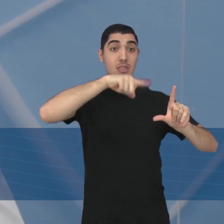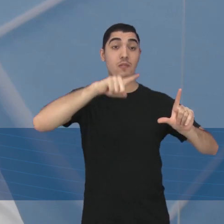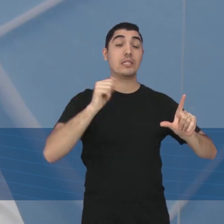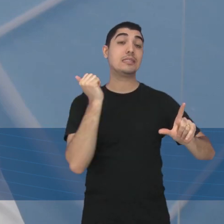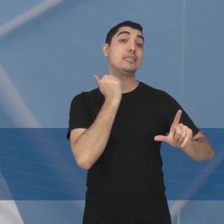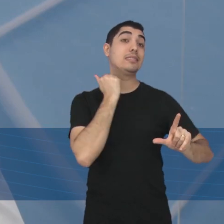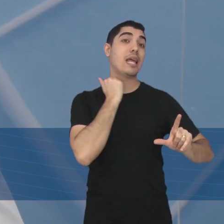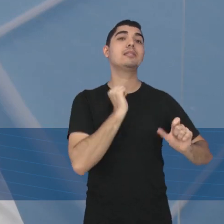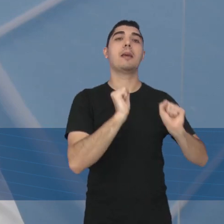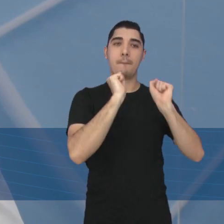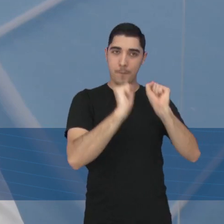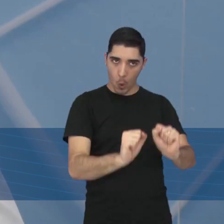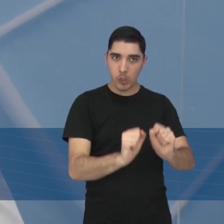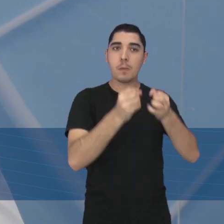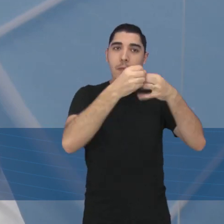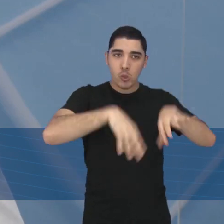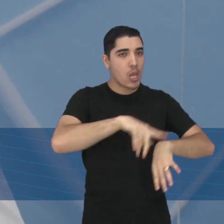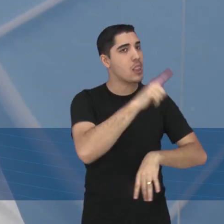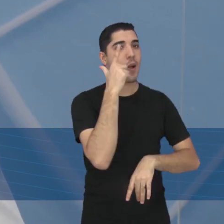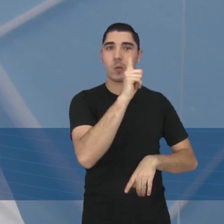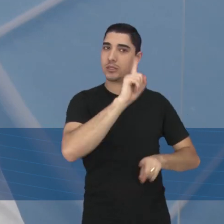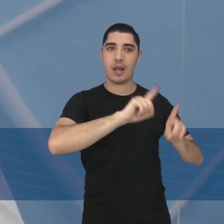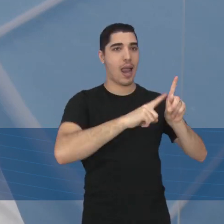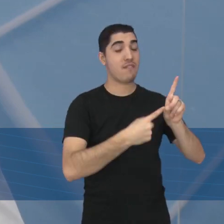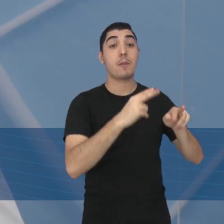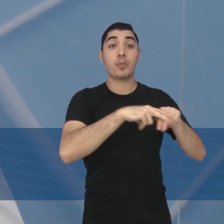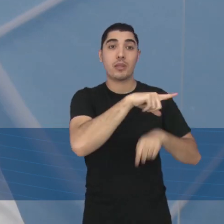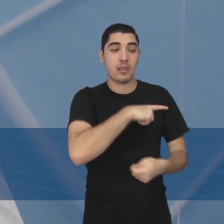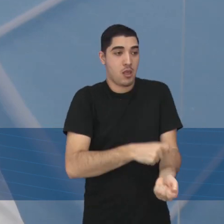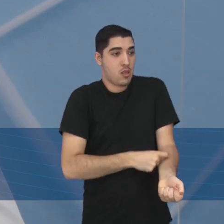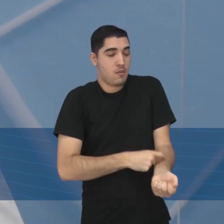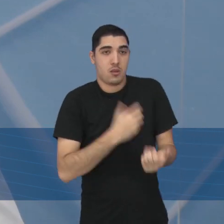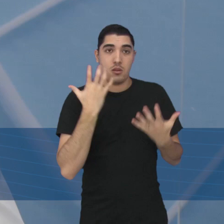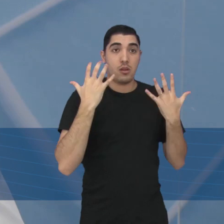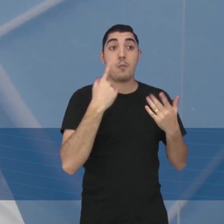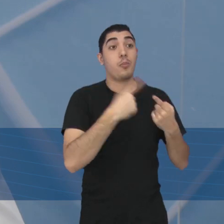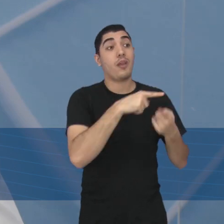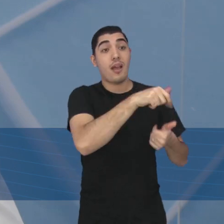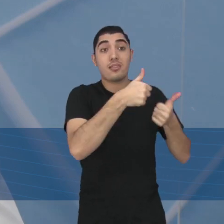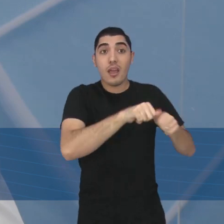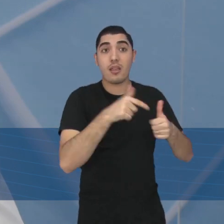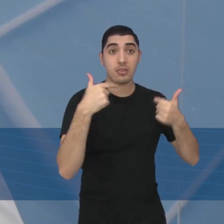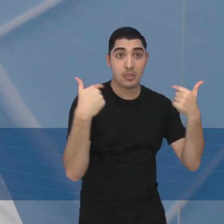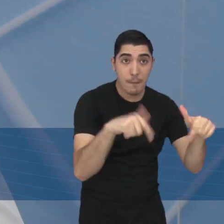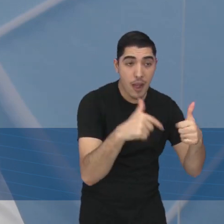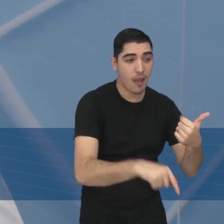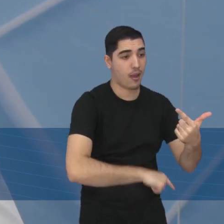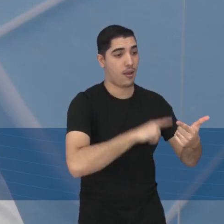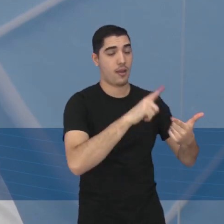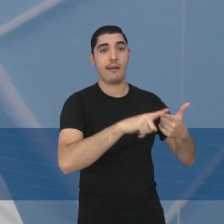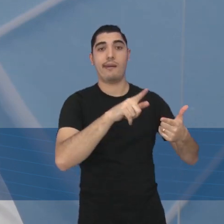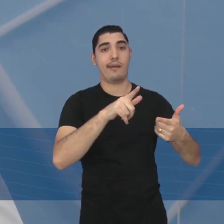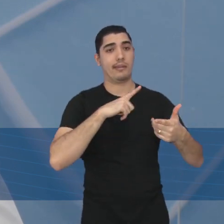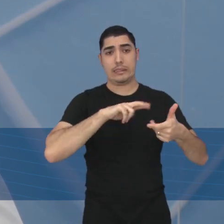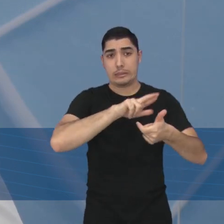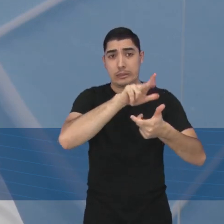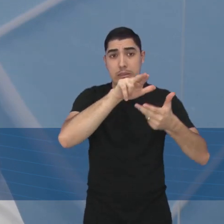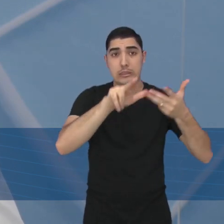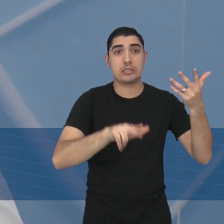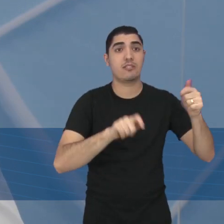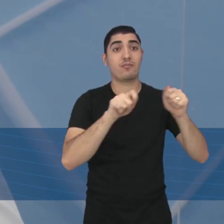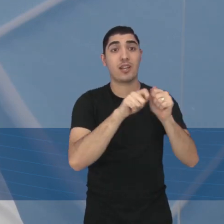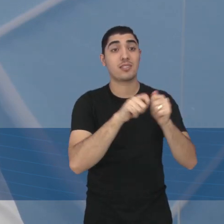questão da fertilidade da mulher, né? Então, as mulheres, elas estão aí no mercado de trabalho, elas estão ocupando muitas funções, elas estão, sim,